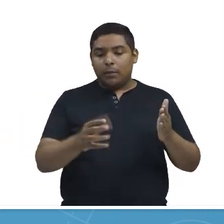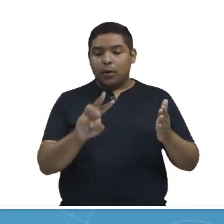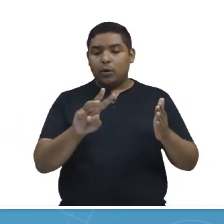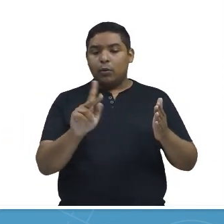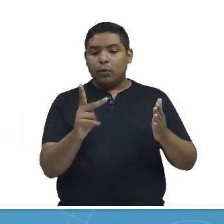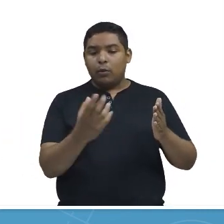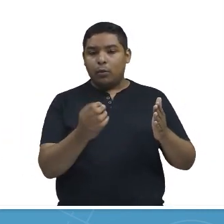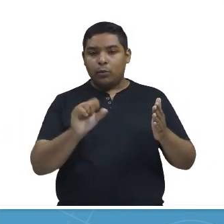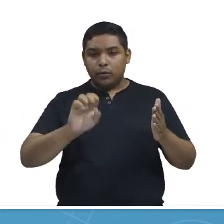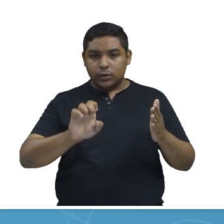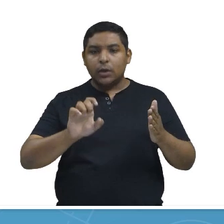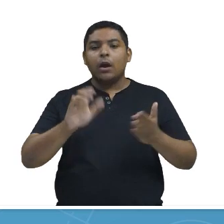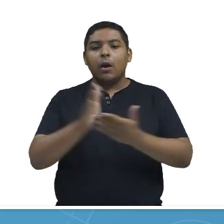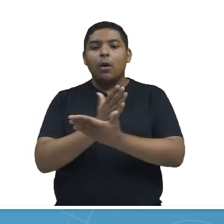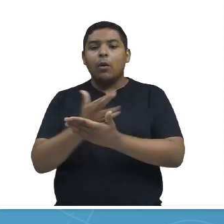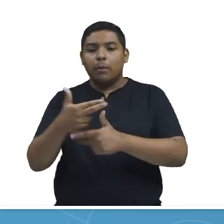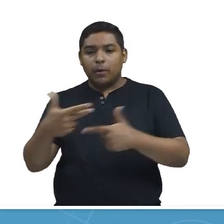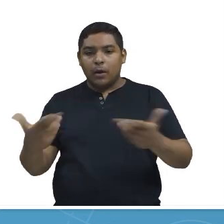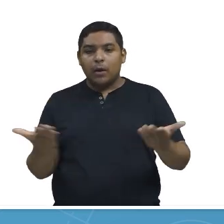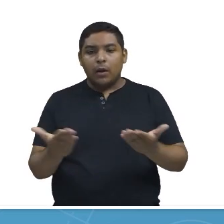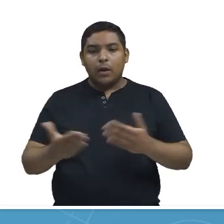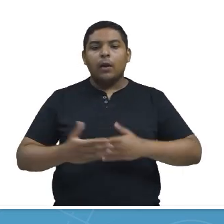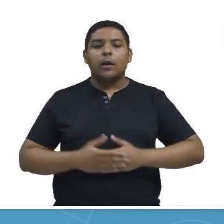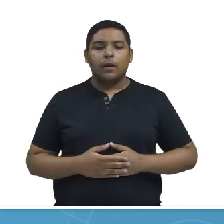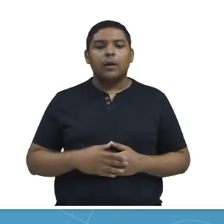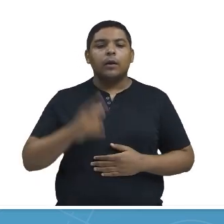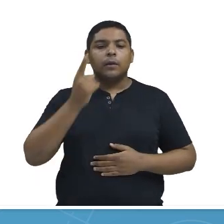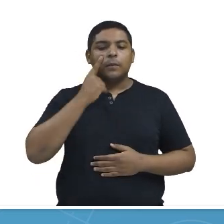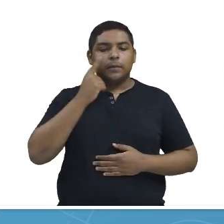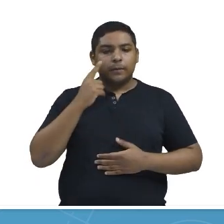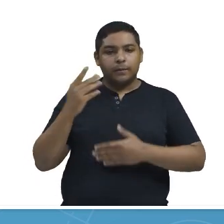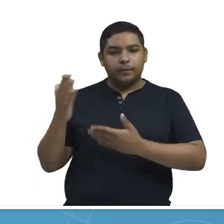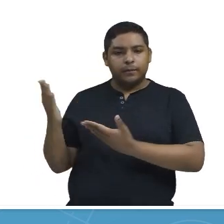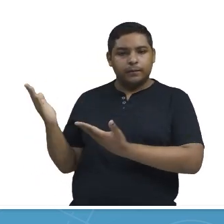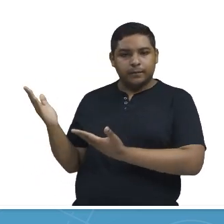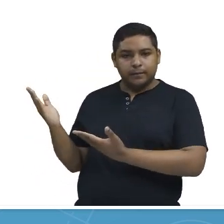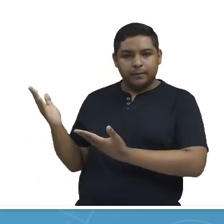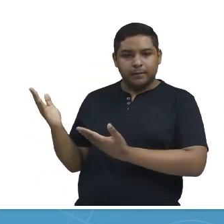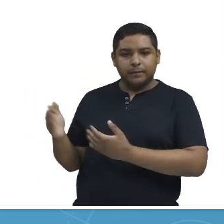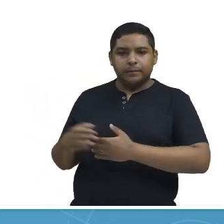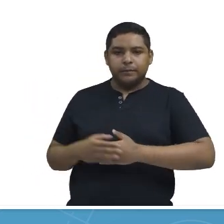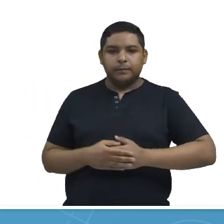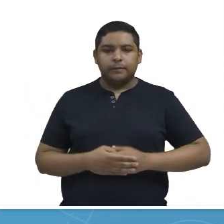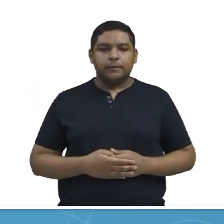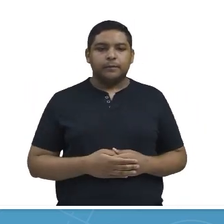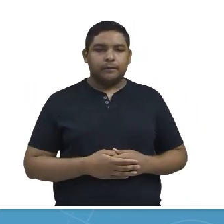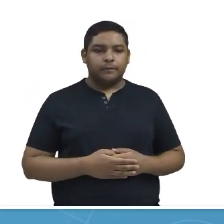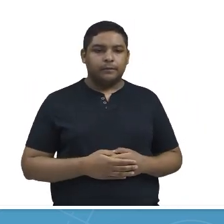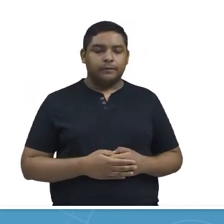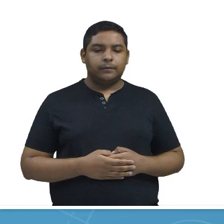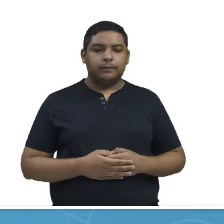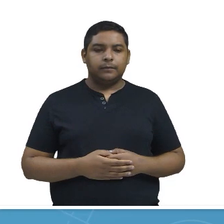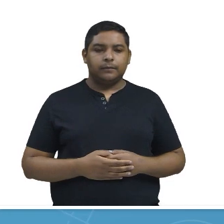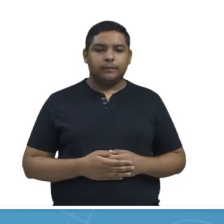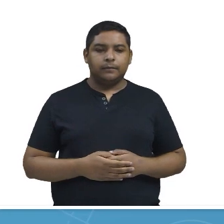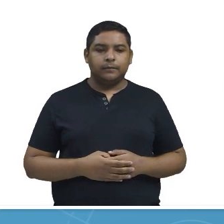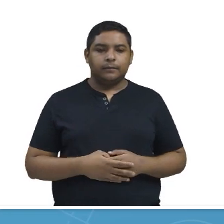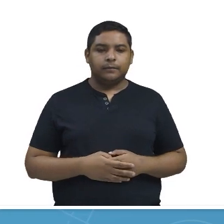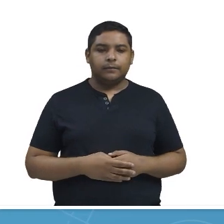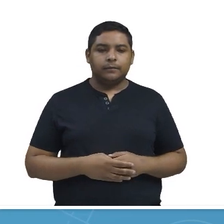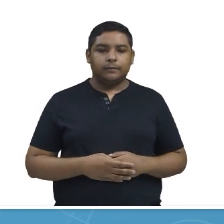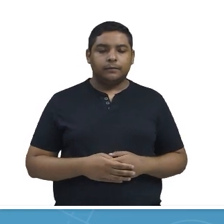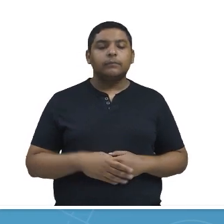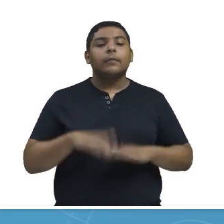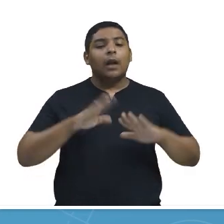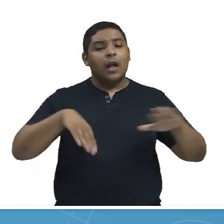objeto que ele possui. Tudo bem? Vamos ver mais um pouquinho sobre o whose. Olha só, o whose,